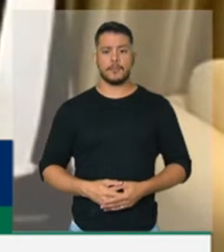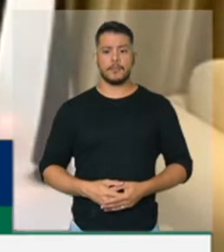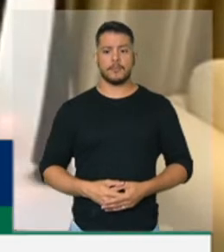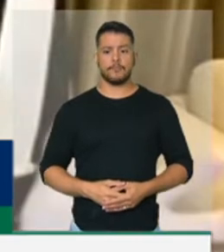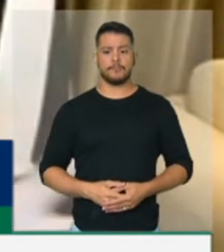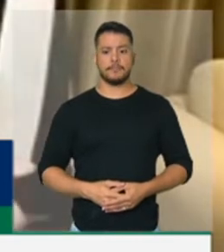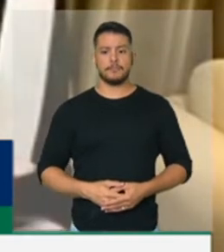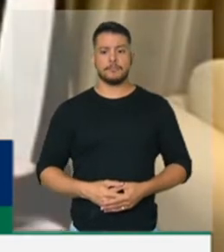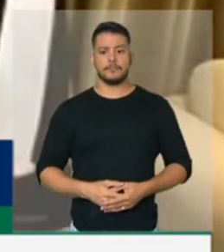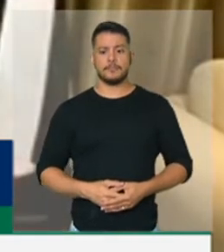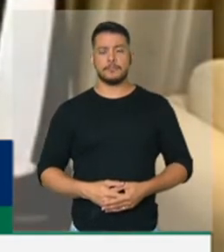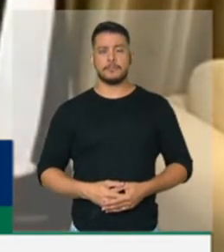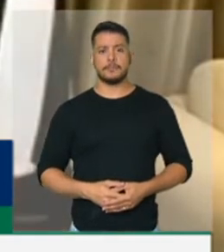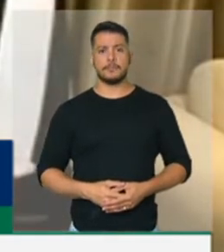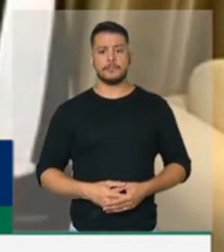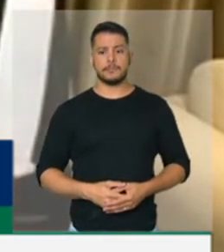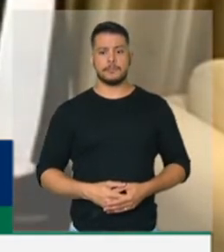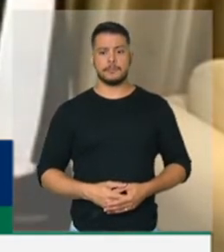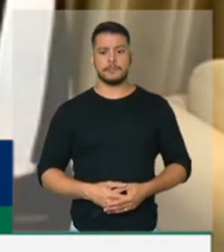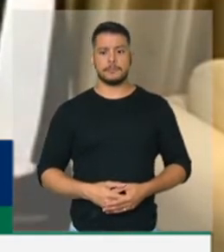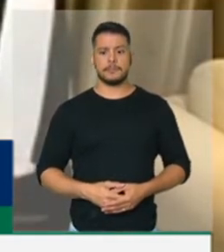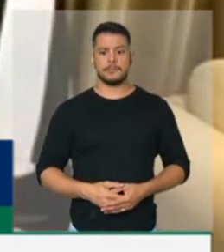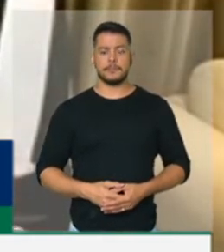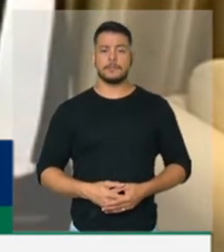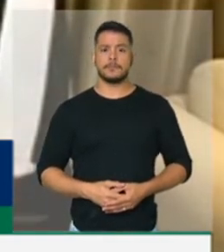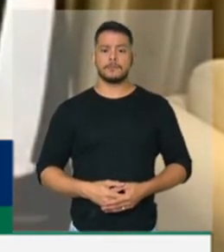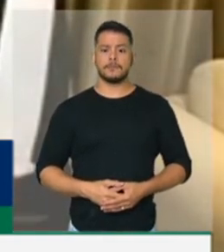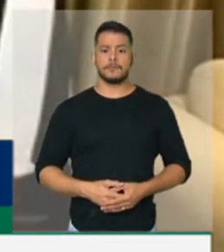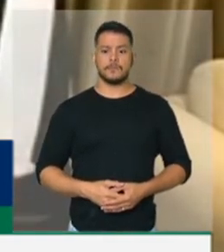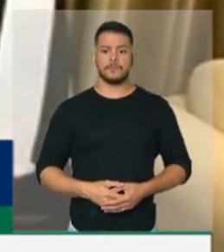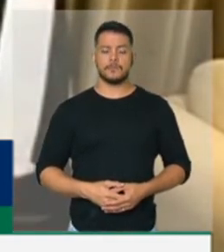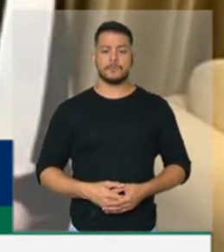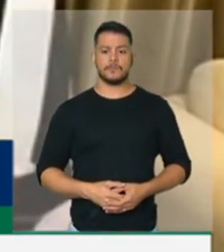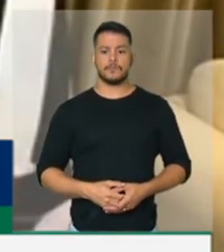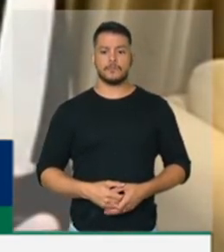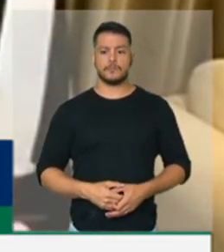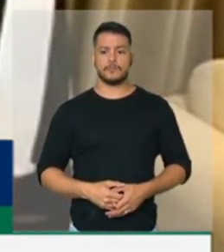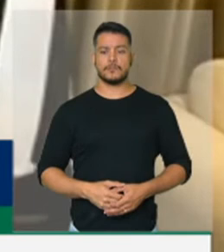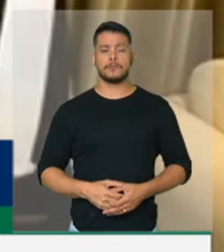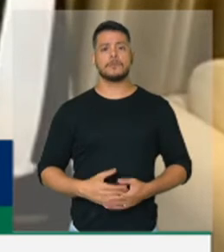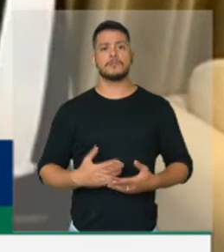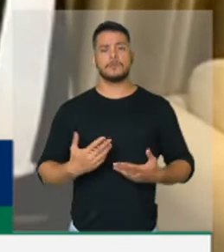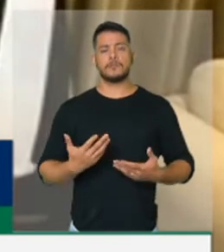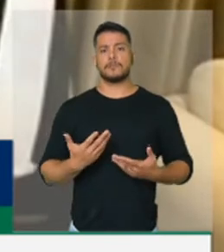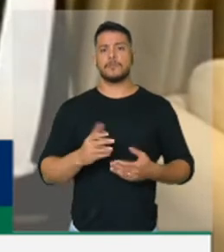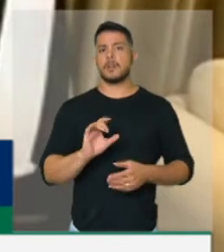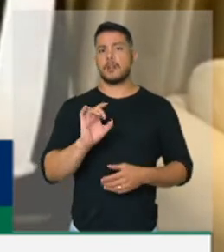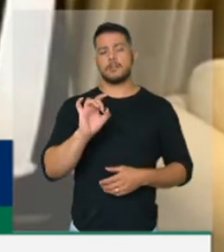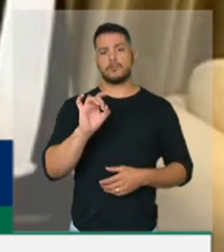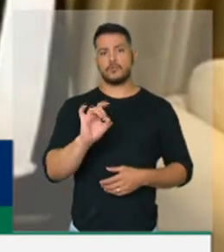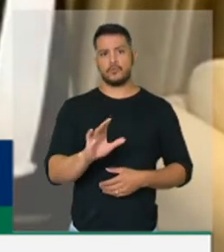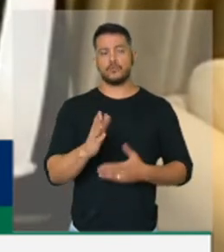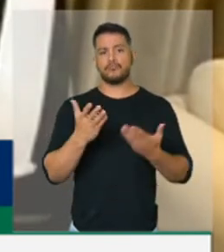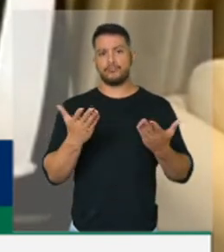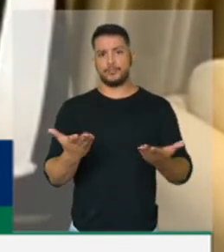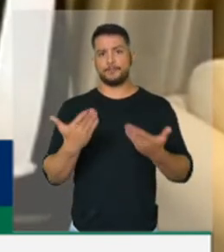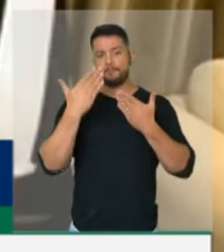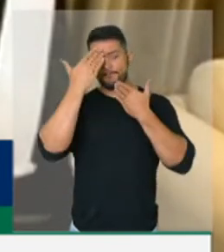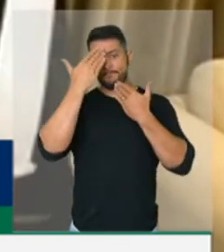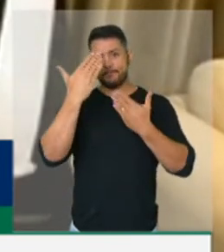dentro do âmbito administrativo da DITEC. A reclamação é nesse sentido, presidente. Estou como líder e